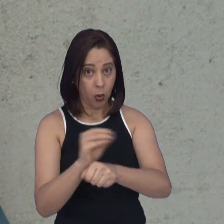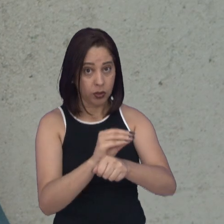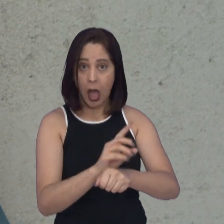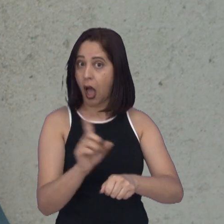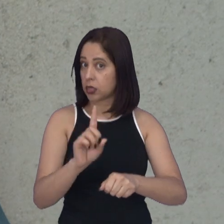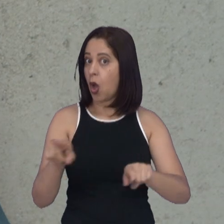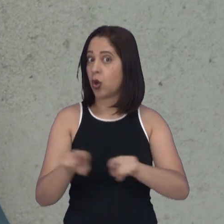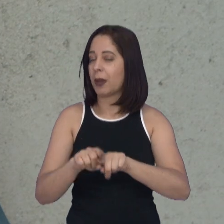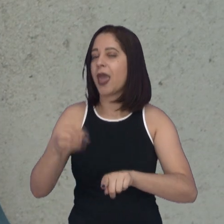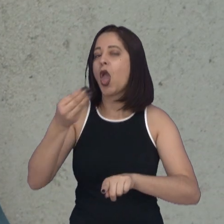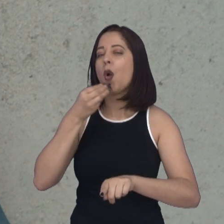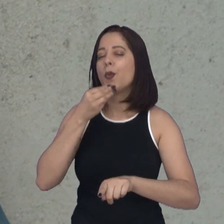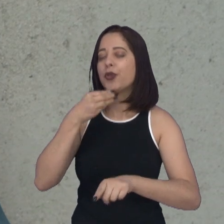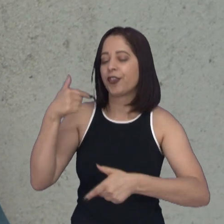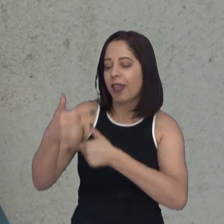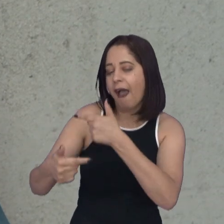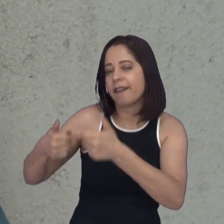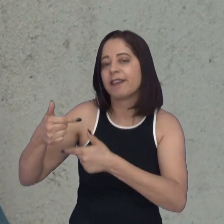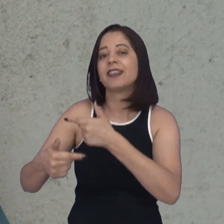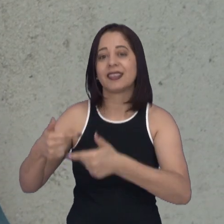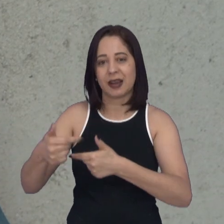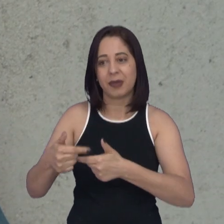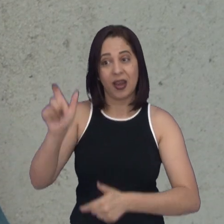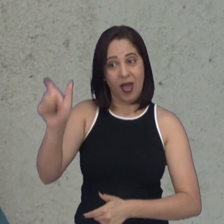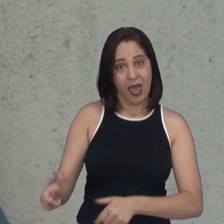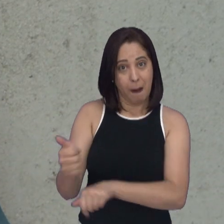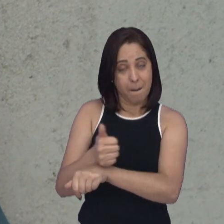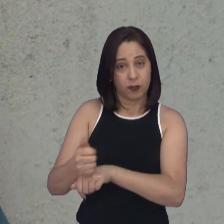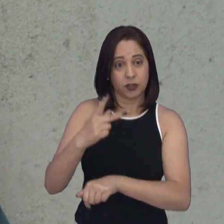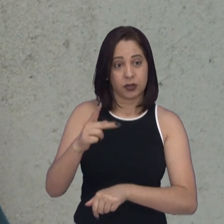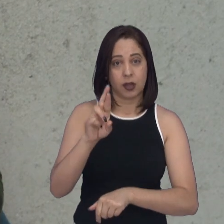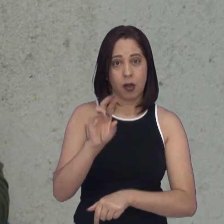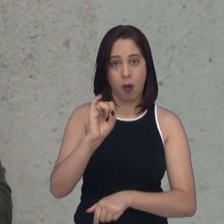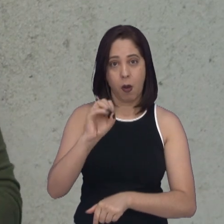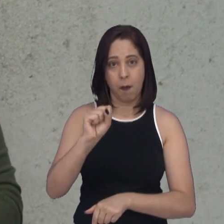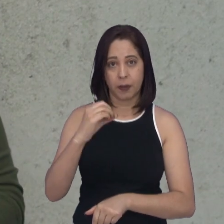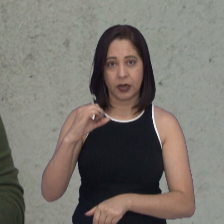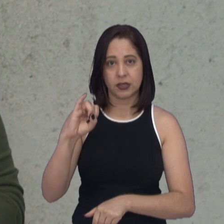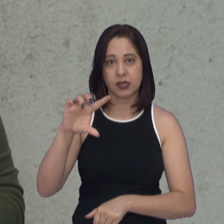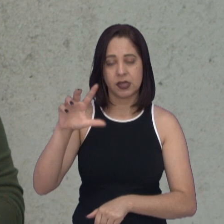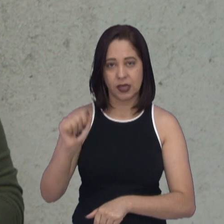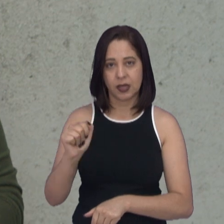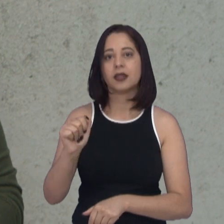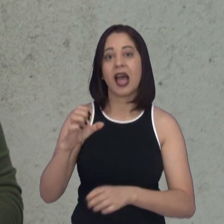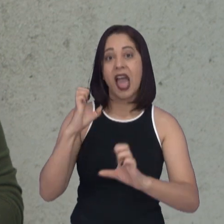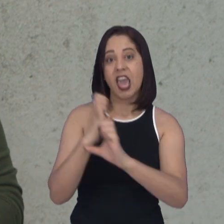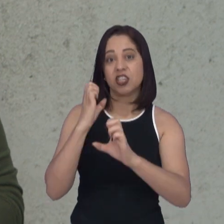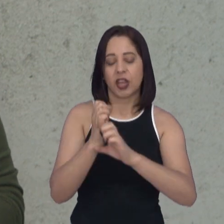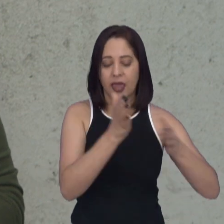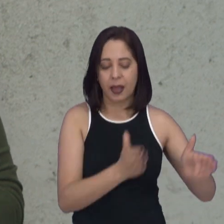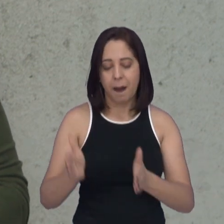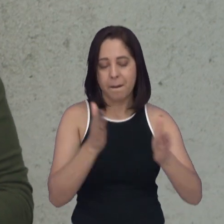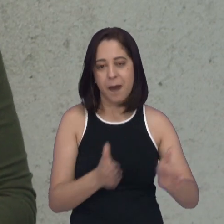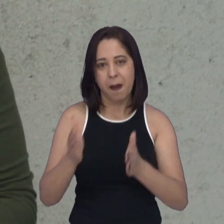aí para atrair os consumidores, é a Priscila Dávila, que é engenheira de produção e consultora de